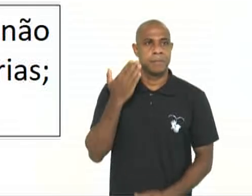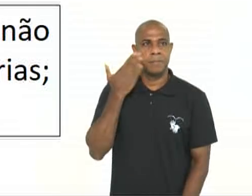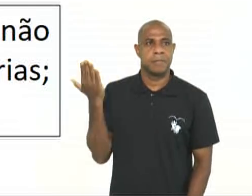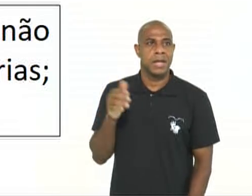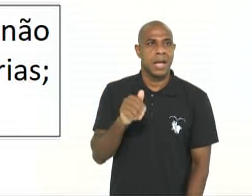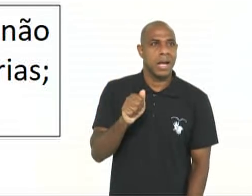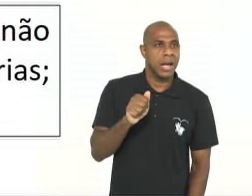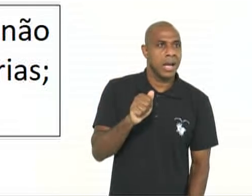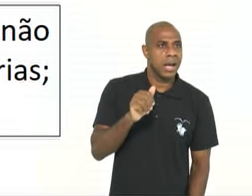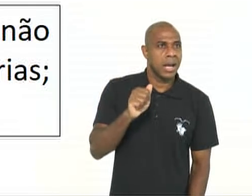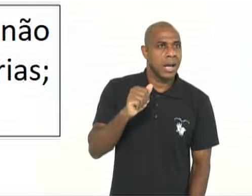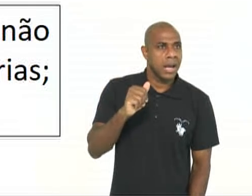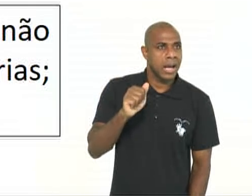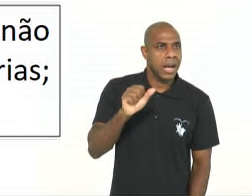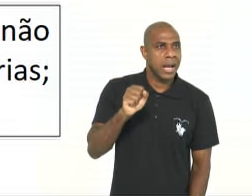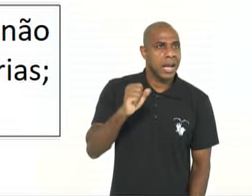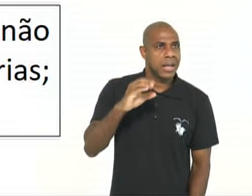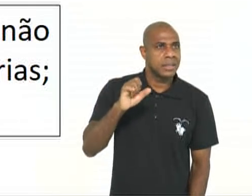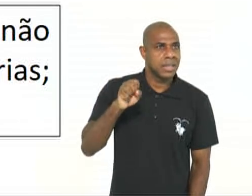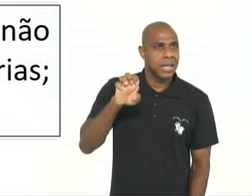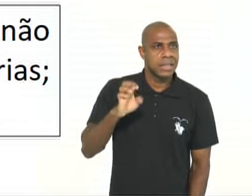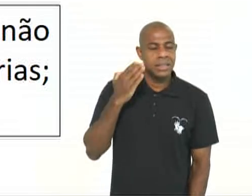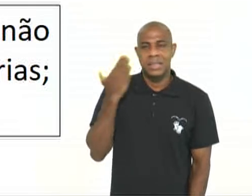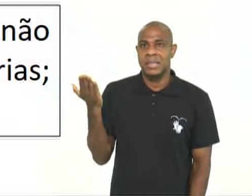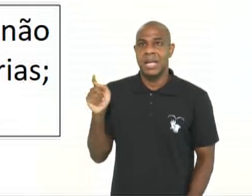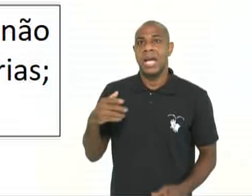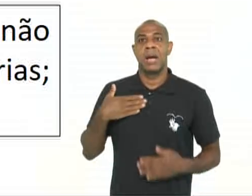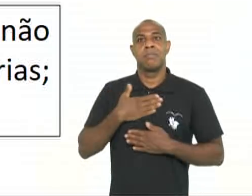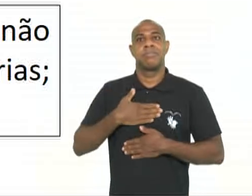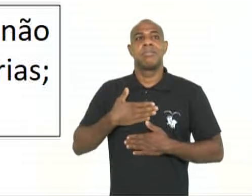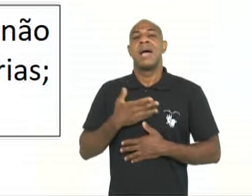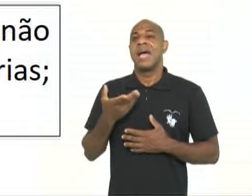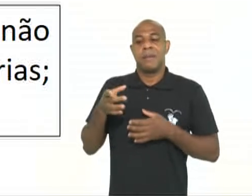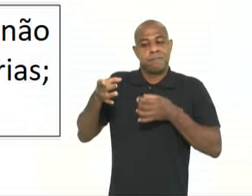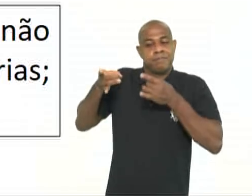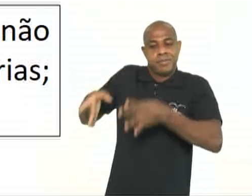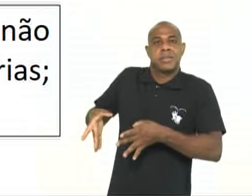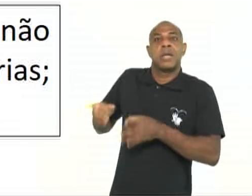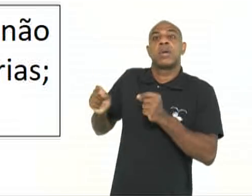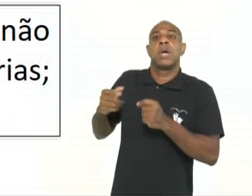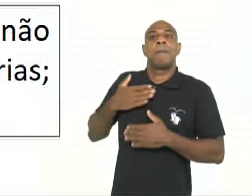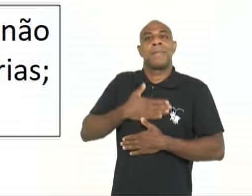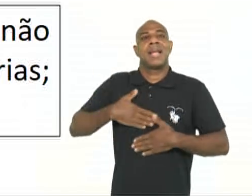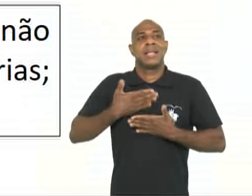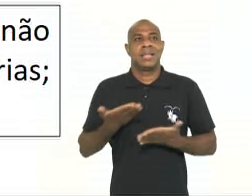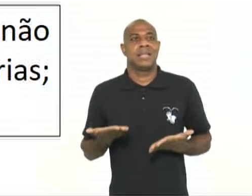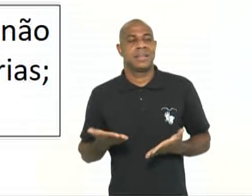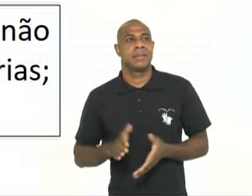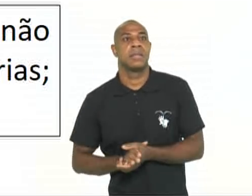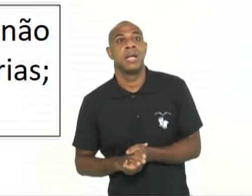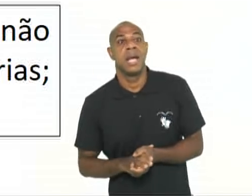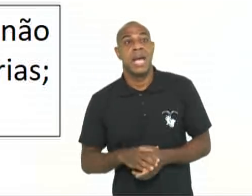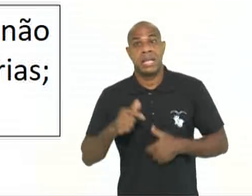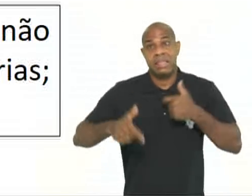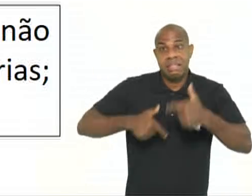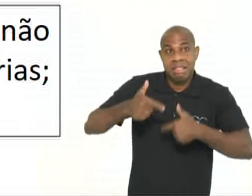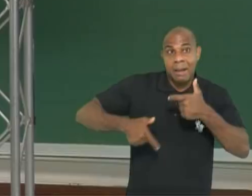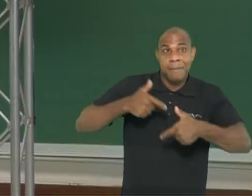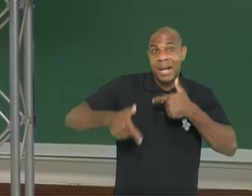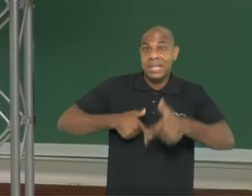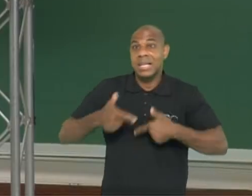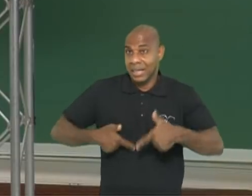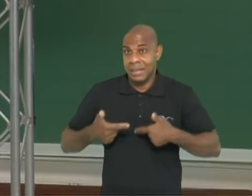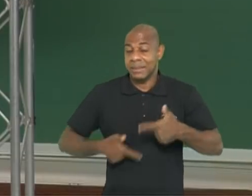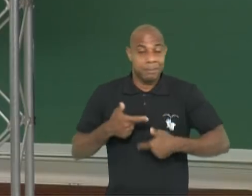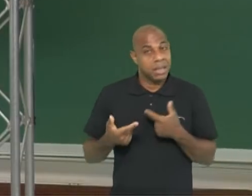esse ascese? Consiste na renúncia ao prazer. Isso é muito forte também dentro dessa ideia. Trabalhar bastante, rezar muito, para renunciar